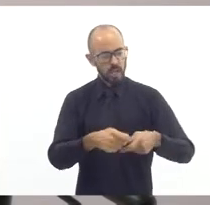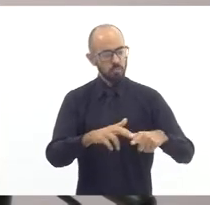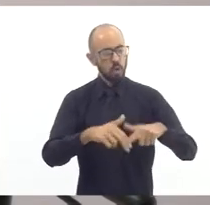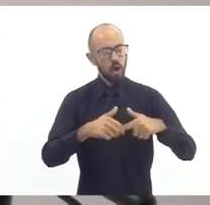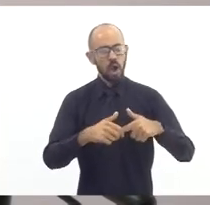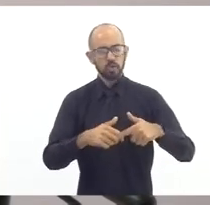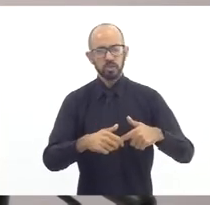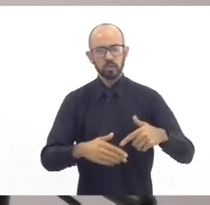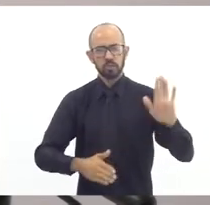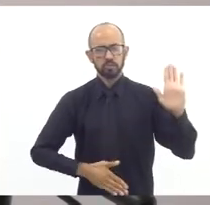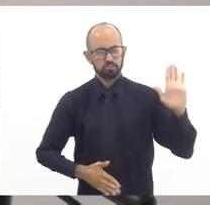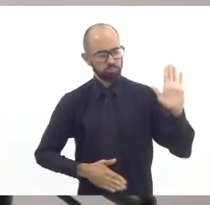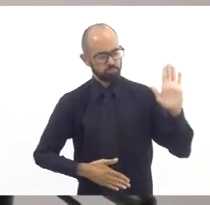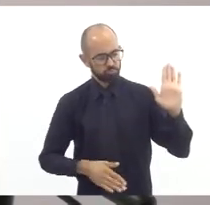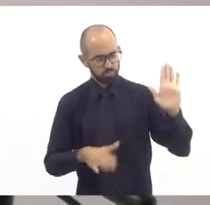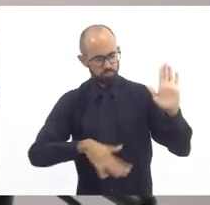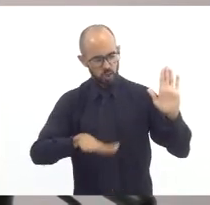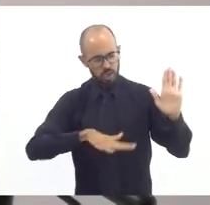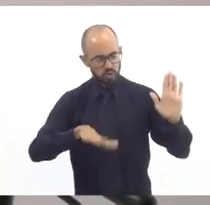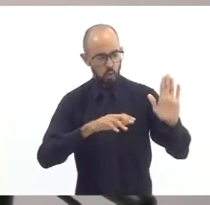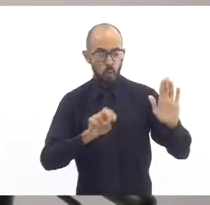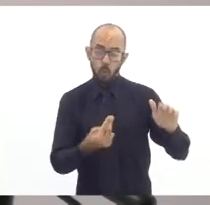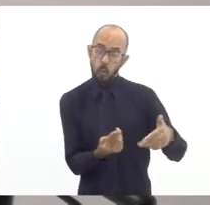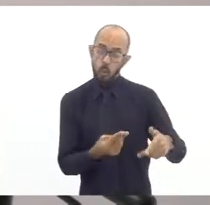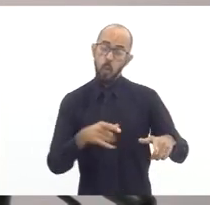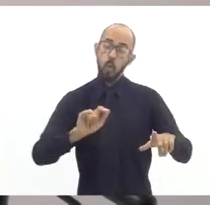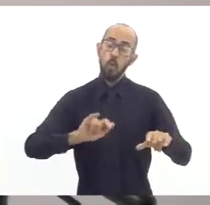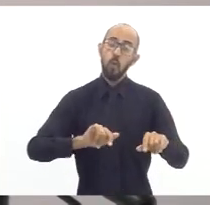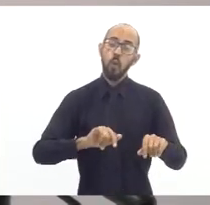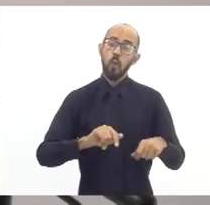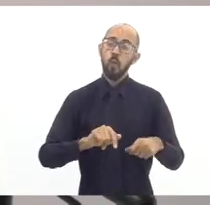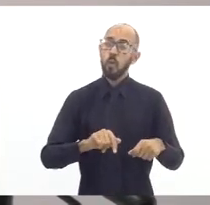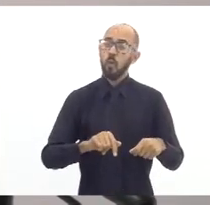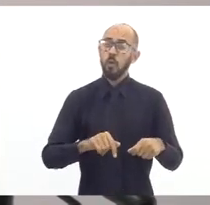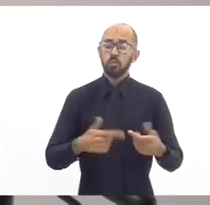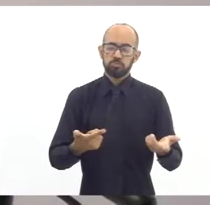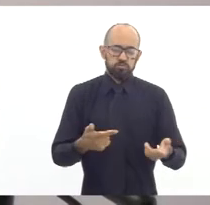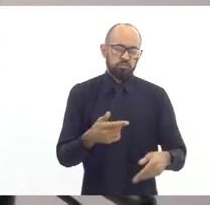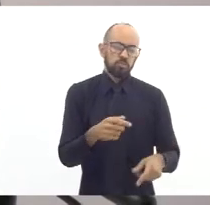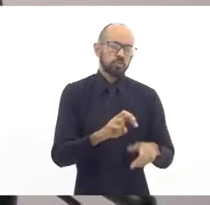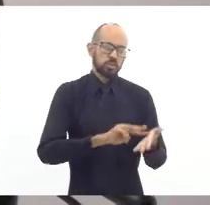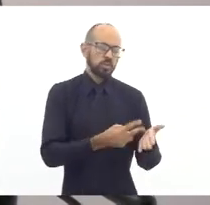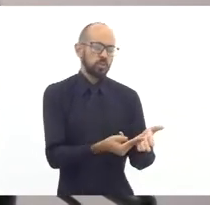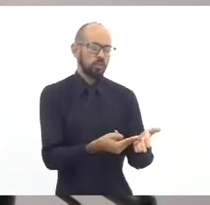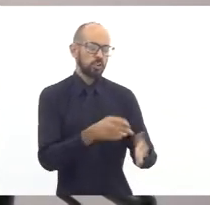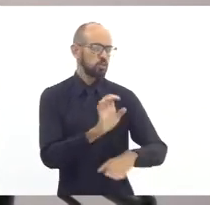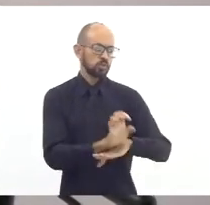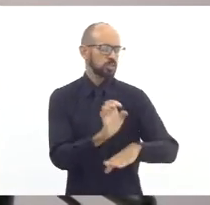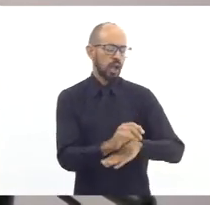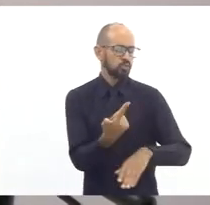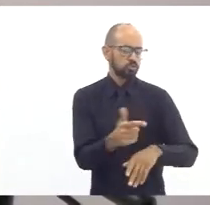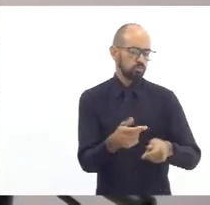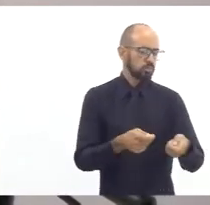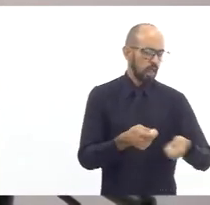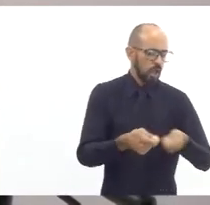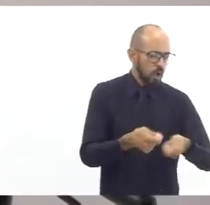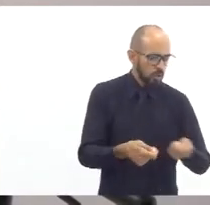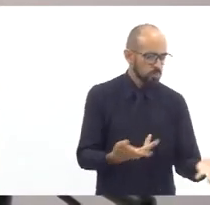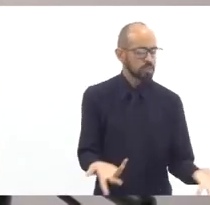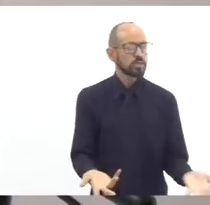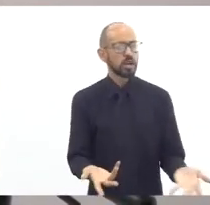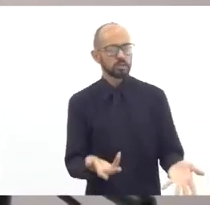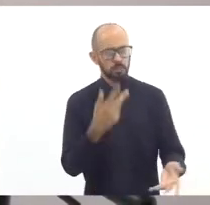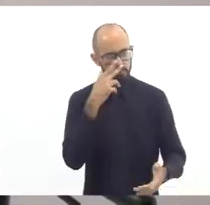na região. Se não está sob controle da concessionária, também não está sob controle do Estado, que é um serviço concedido pelo Estado à concessionária. Então, ambos parecem